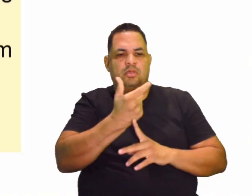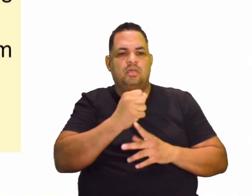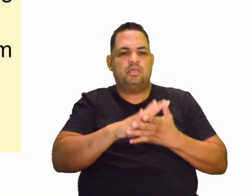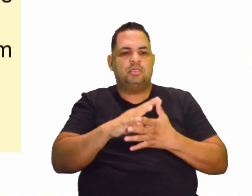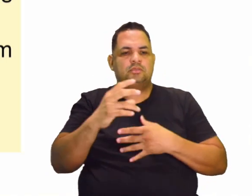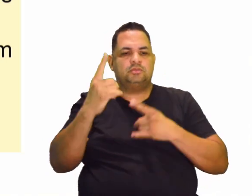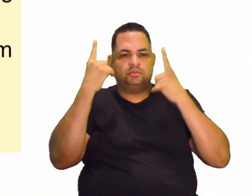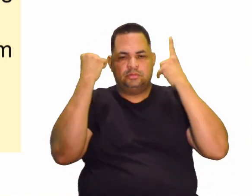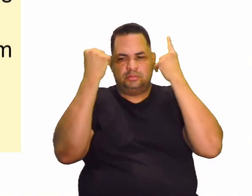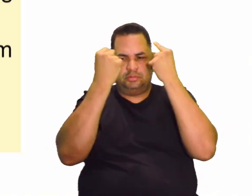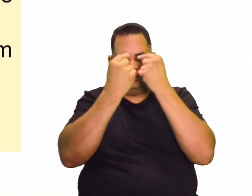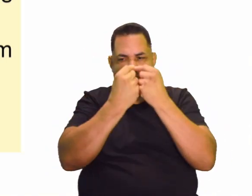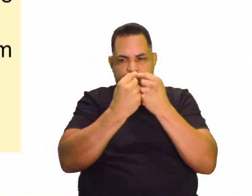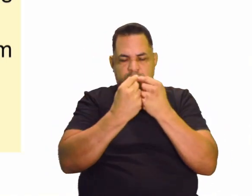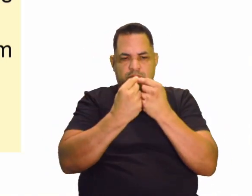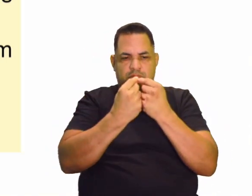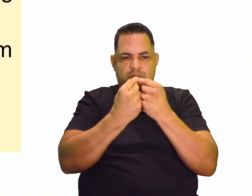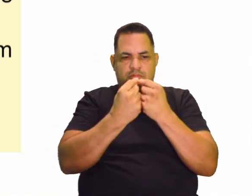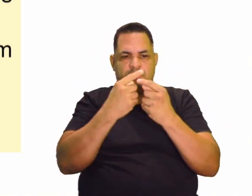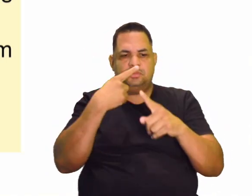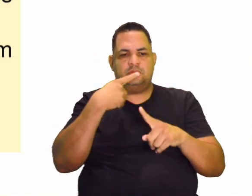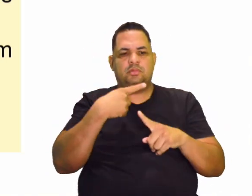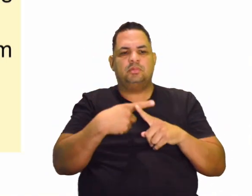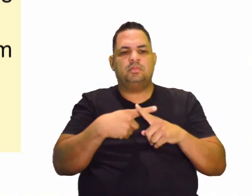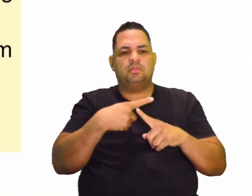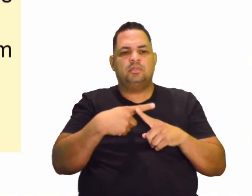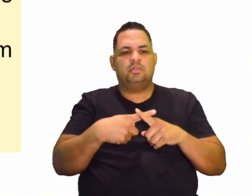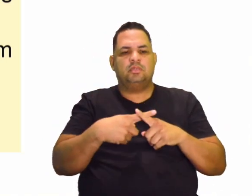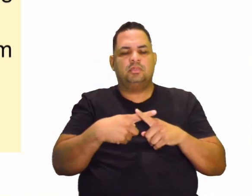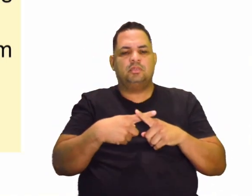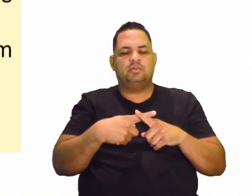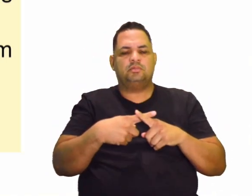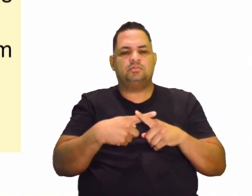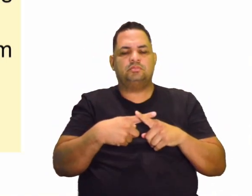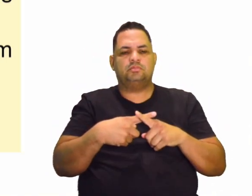também em mosaico, porque eles